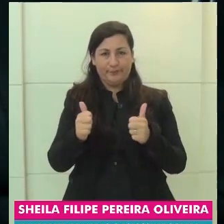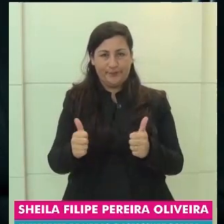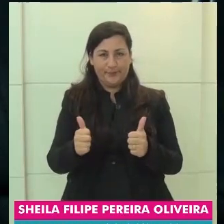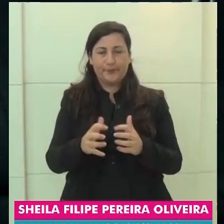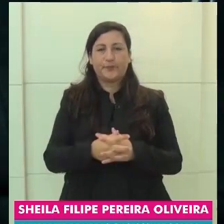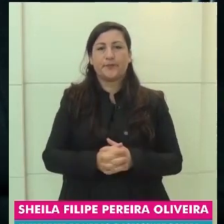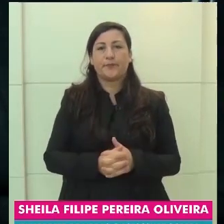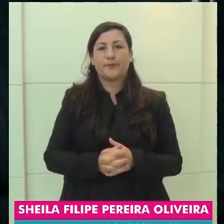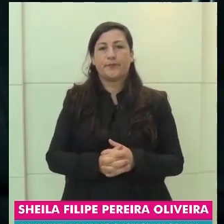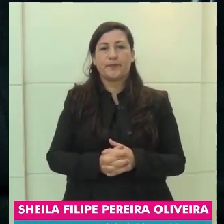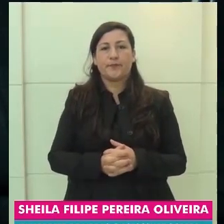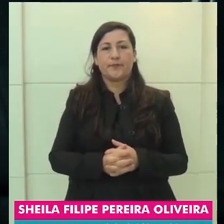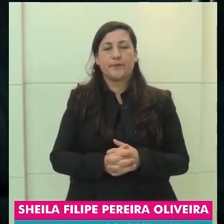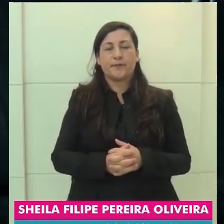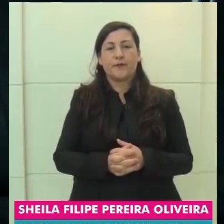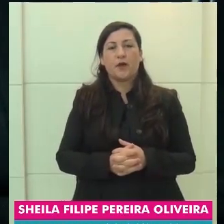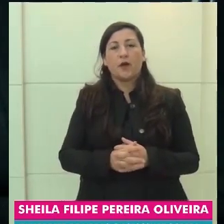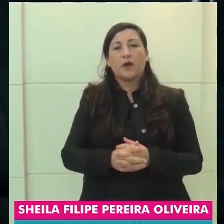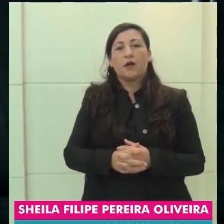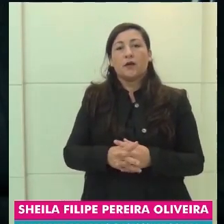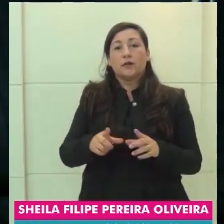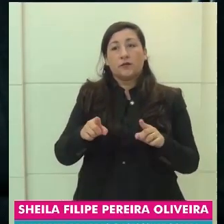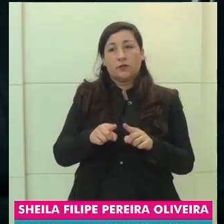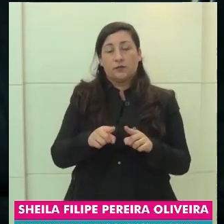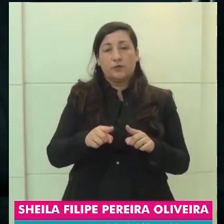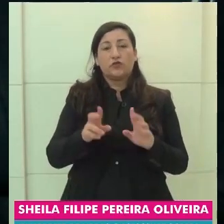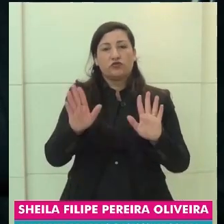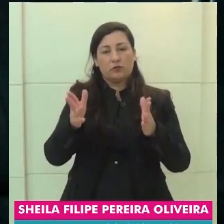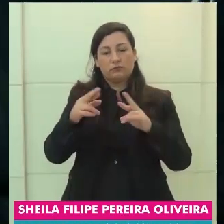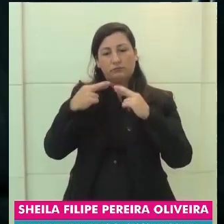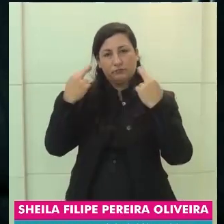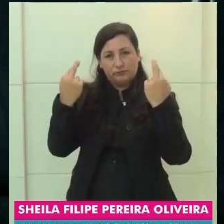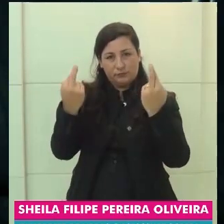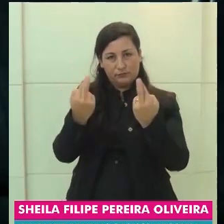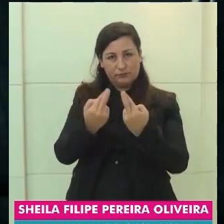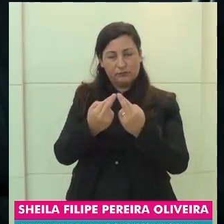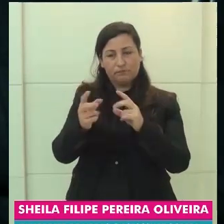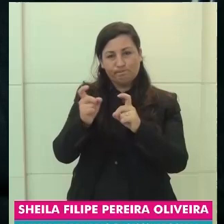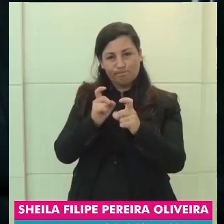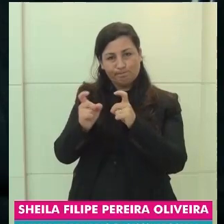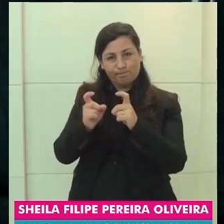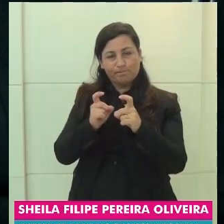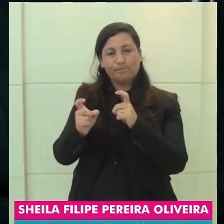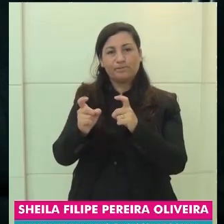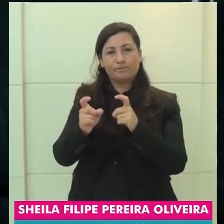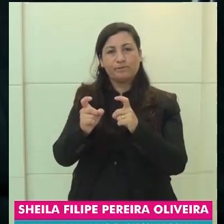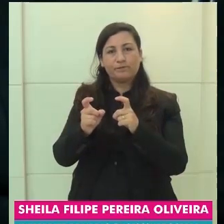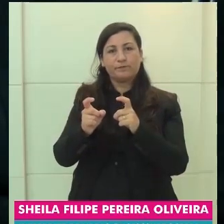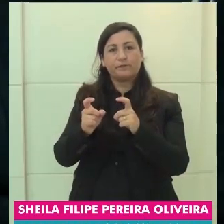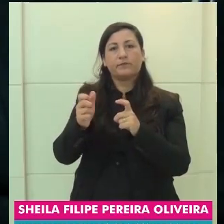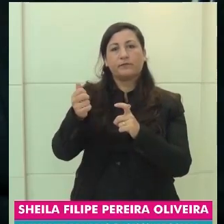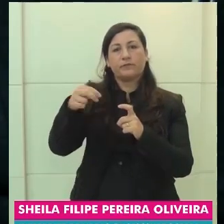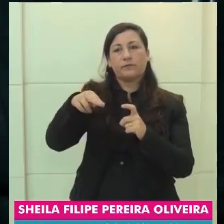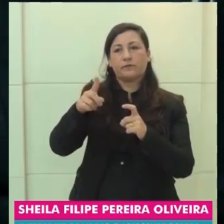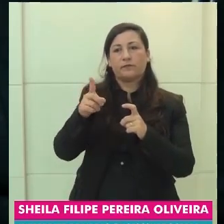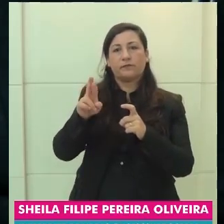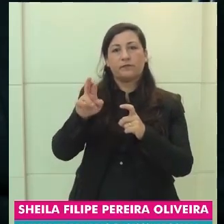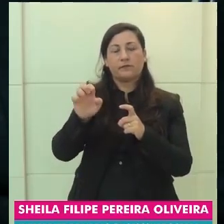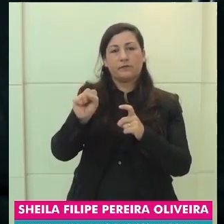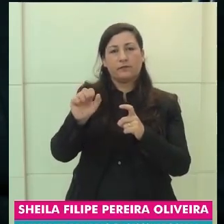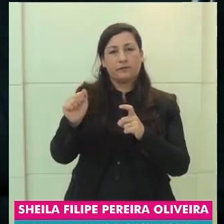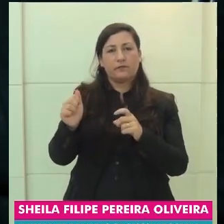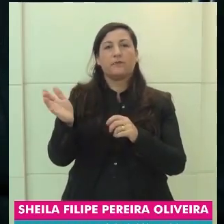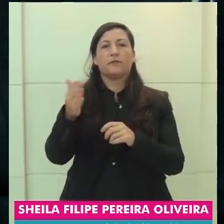poder atender a todos, no caso. E a gente teve uma reunião com a senhora Andressa Ribeiro. Ela, como